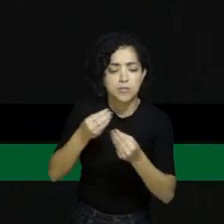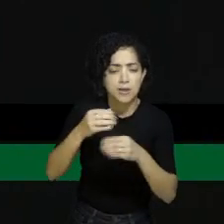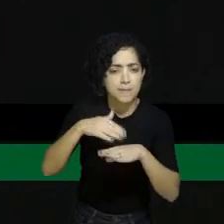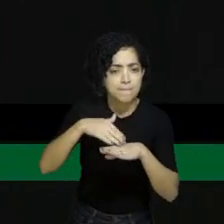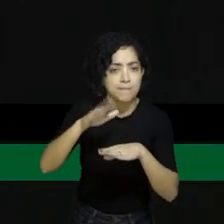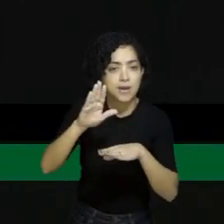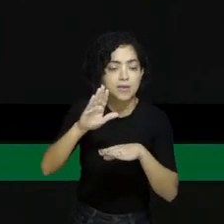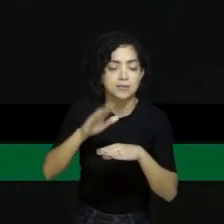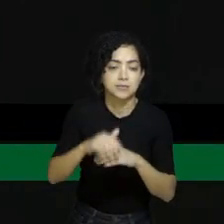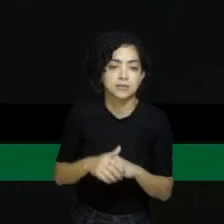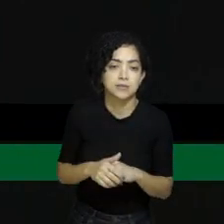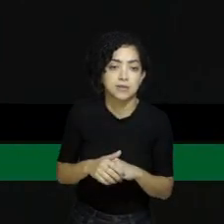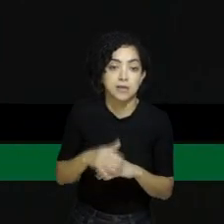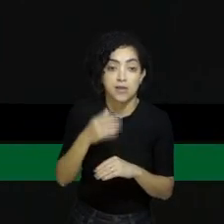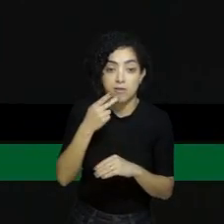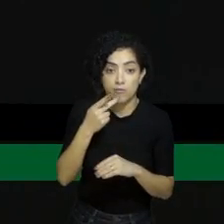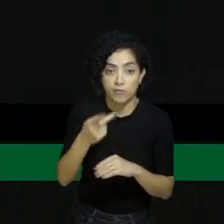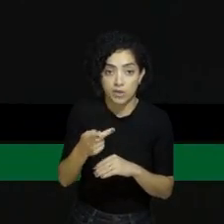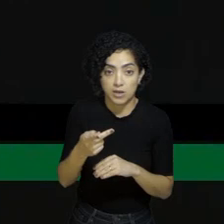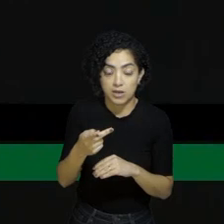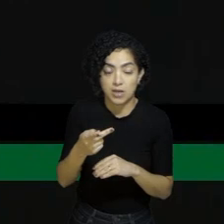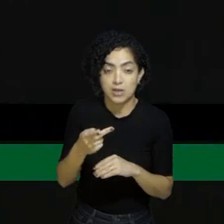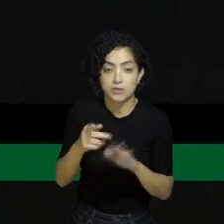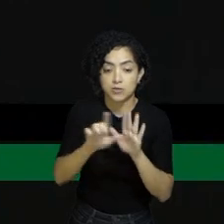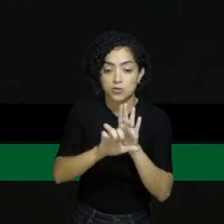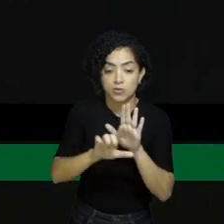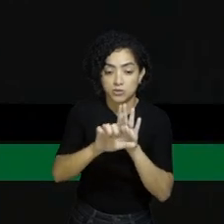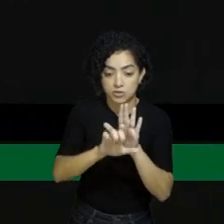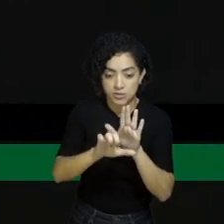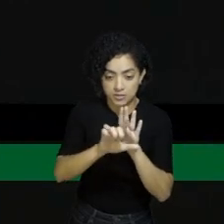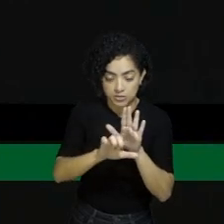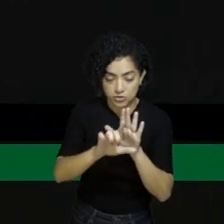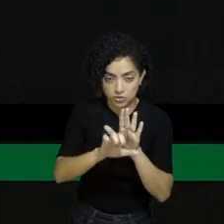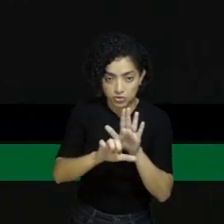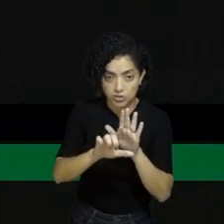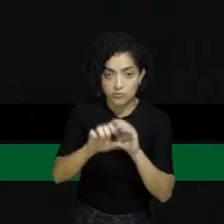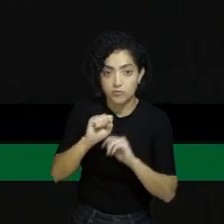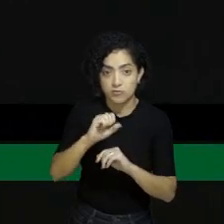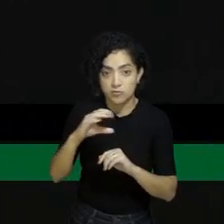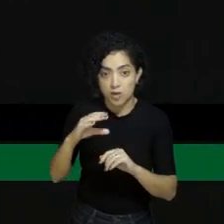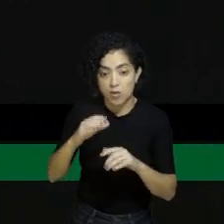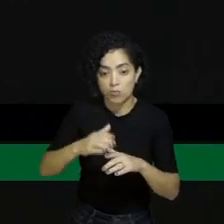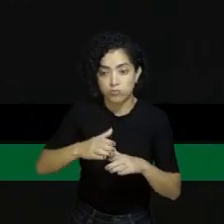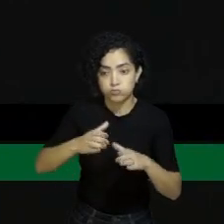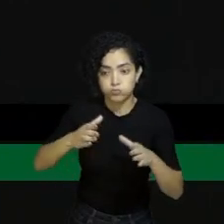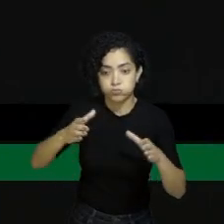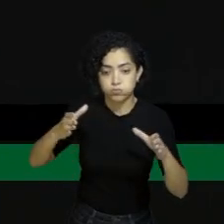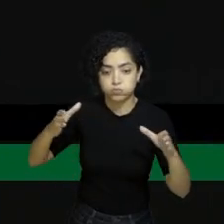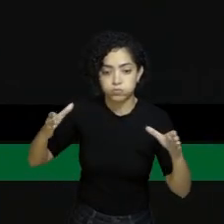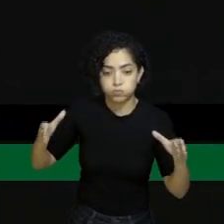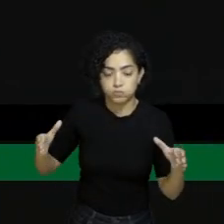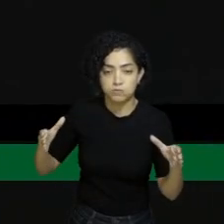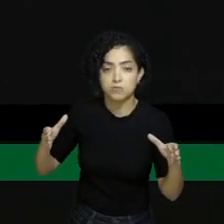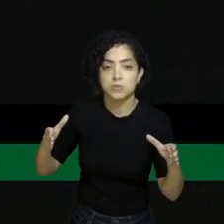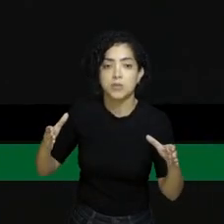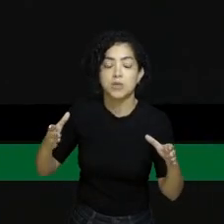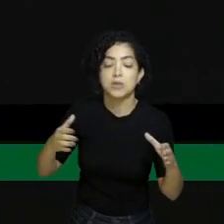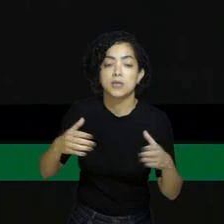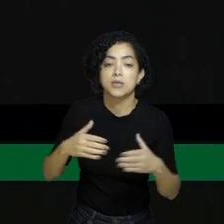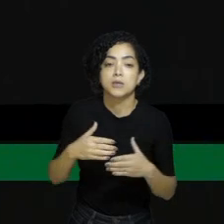isso, é dizer que o legislativo do Estado de Santa Catarina, ele é gigante. E pelo seu